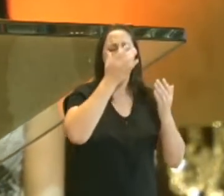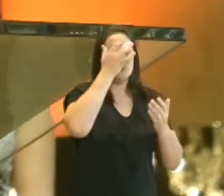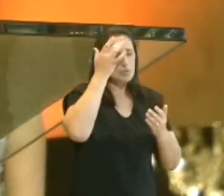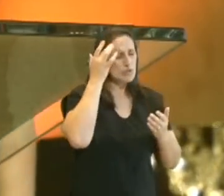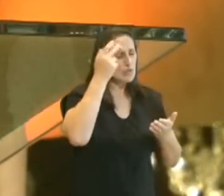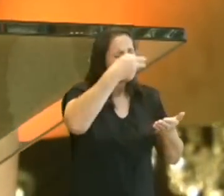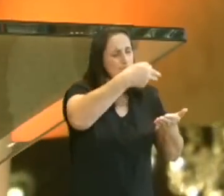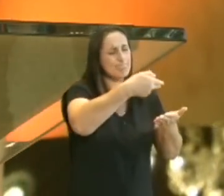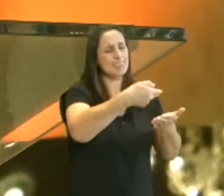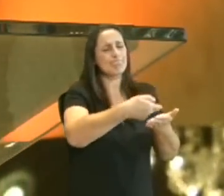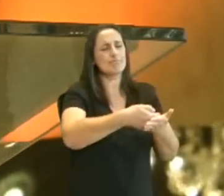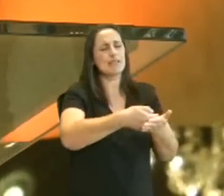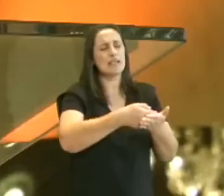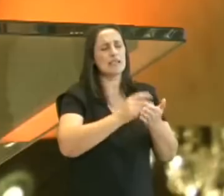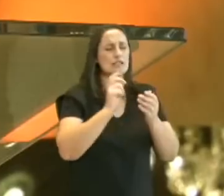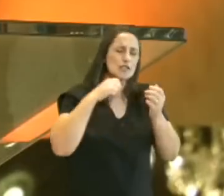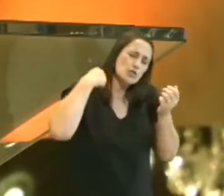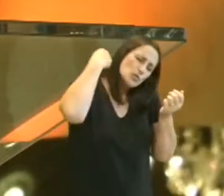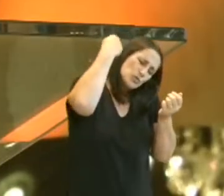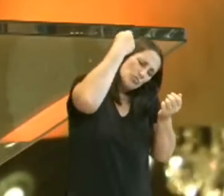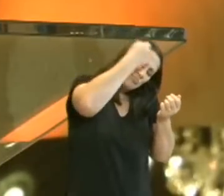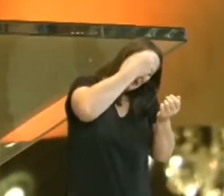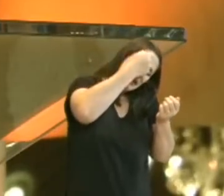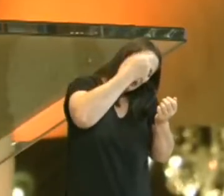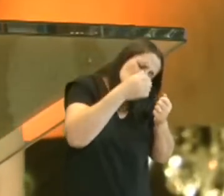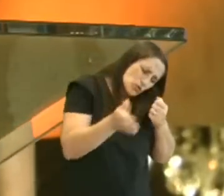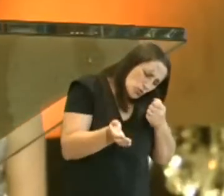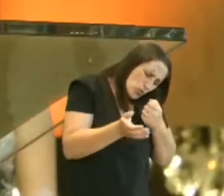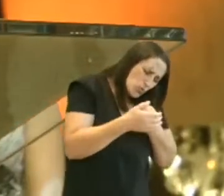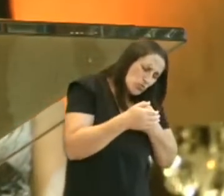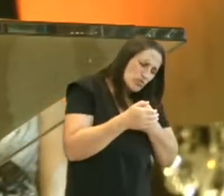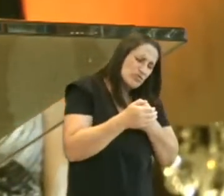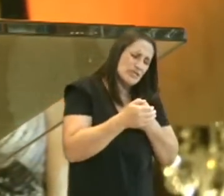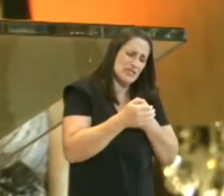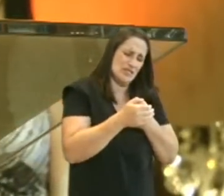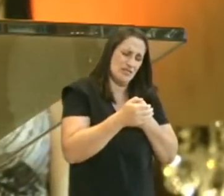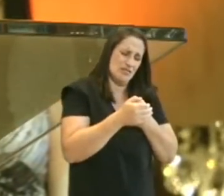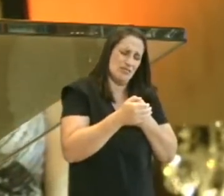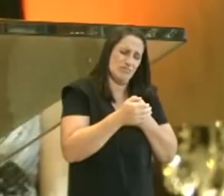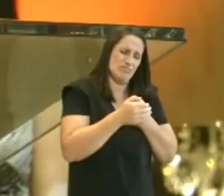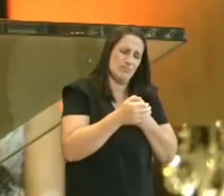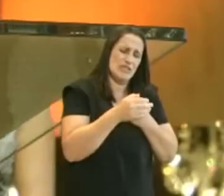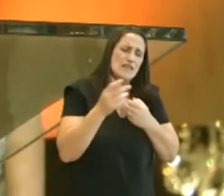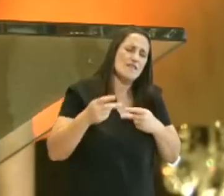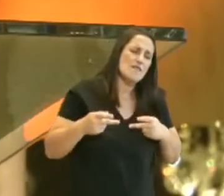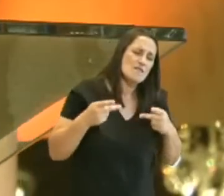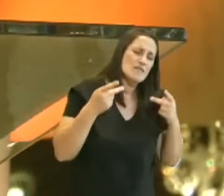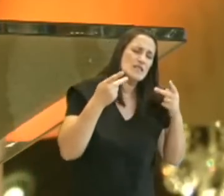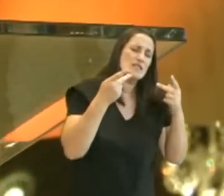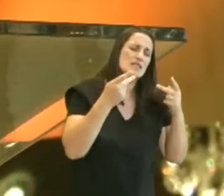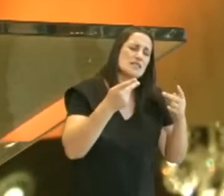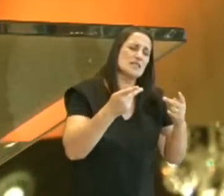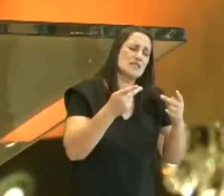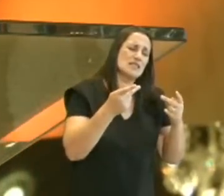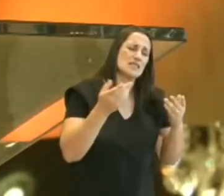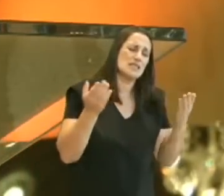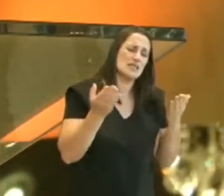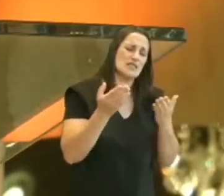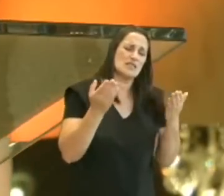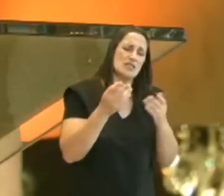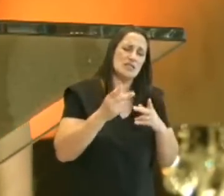deitados, cobertos, se escondendo na cama ou no sono. Visita agora, Pai,